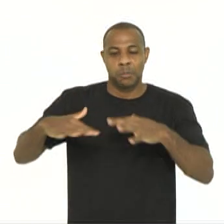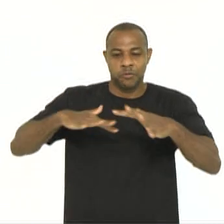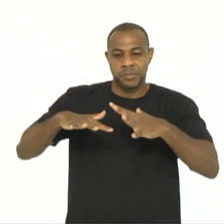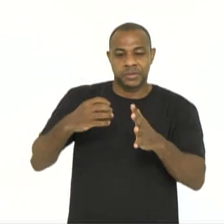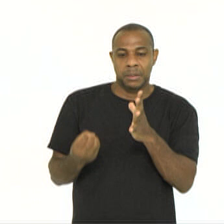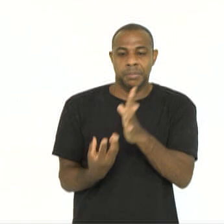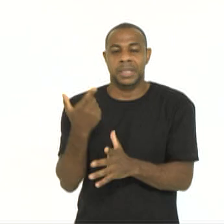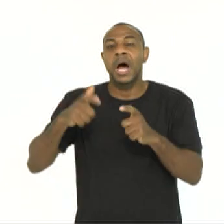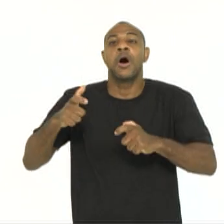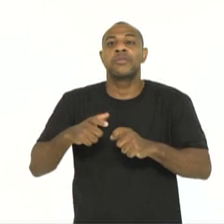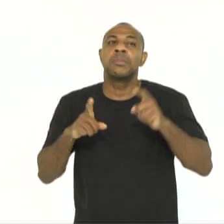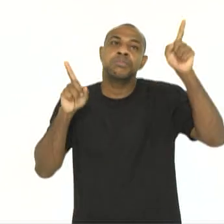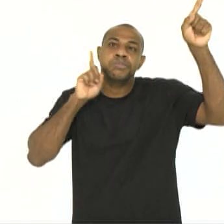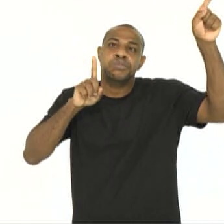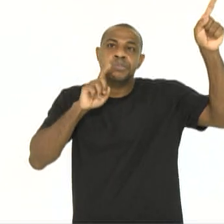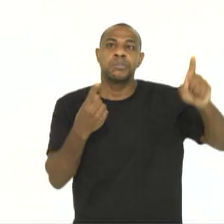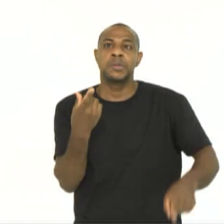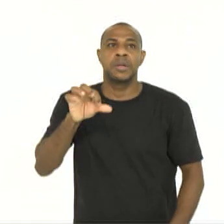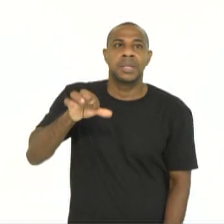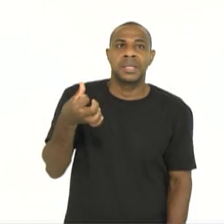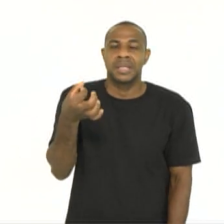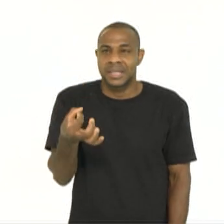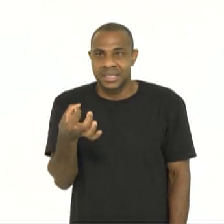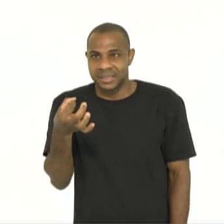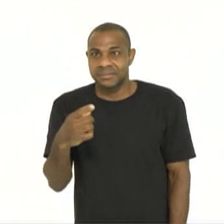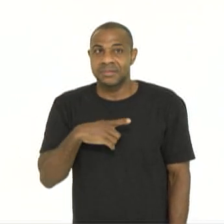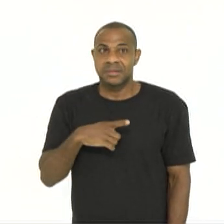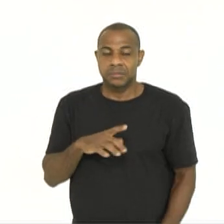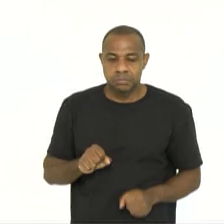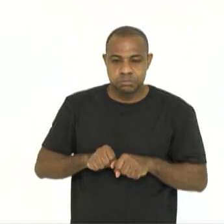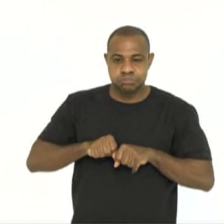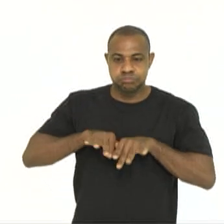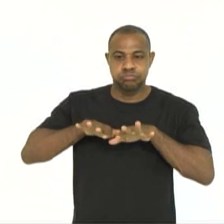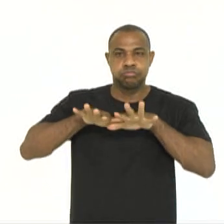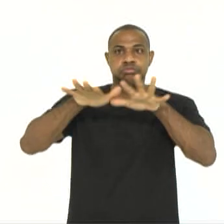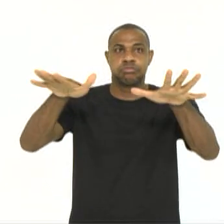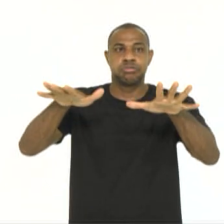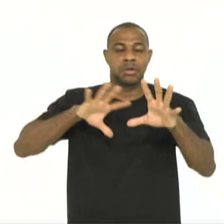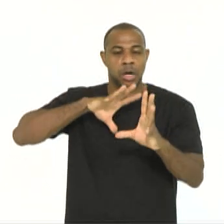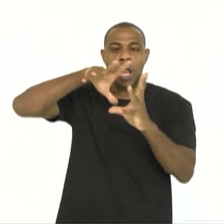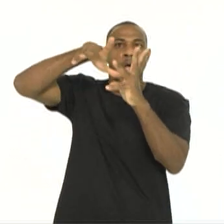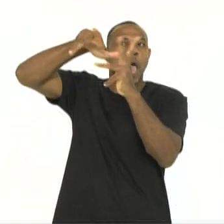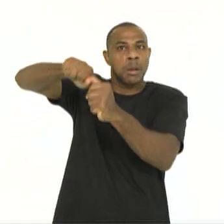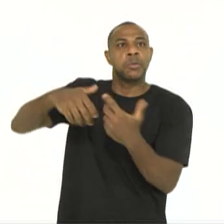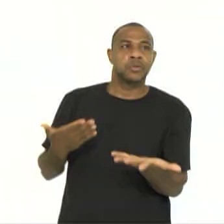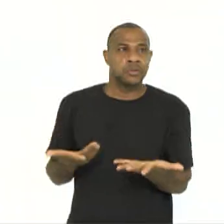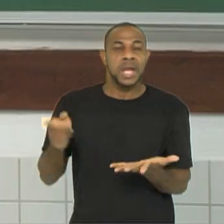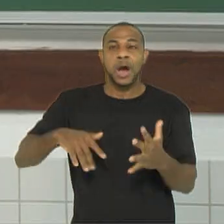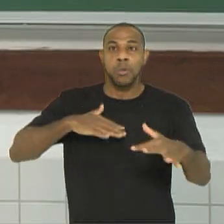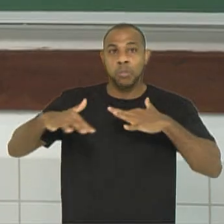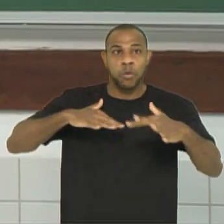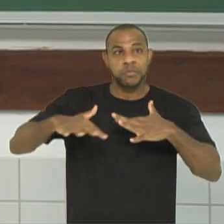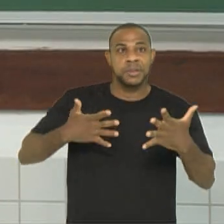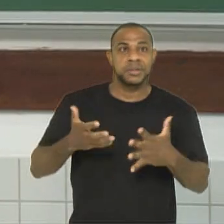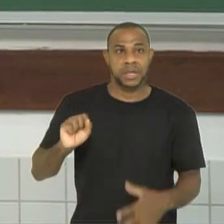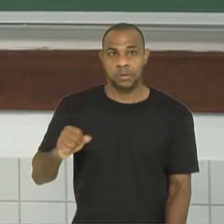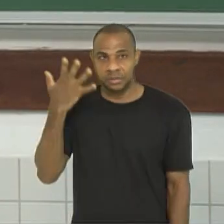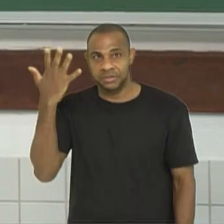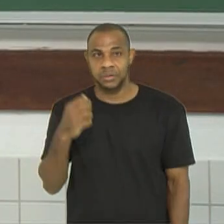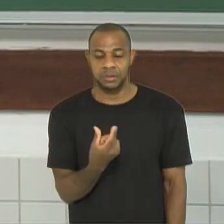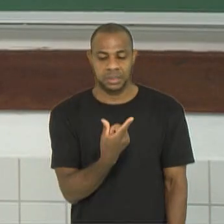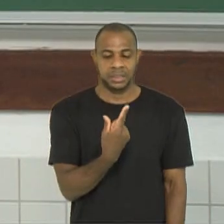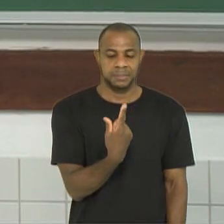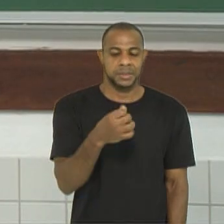de 1960 e alcançou extensa repercussão internacional. Então, é um movimento, tá, que acontece na década de 60